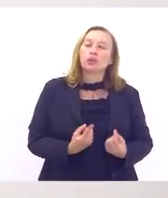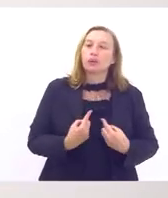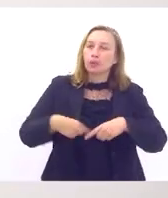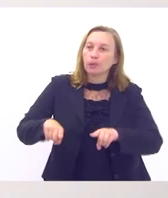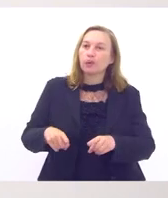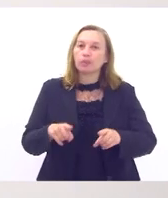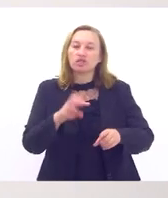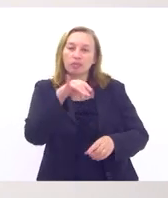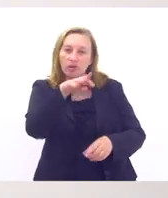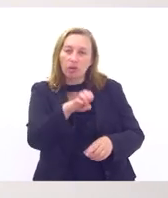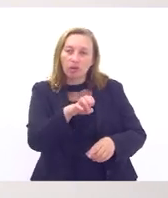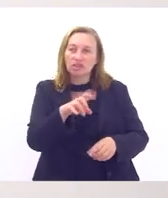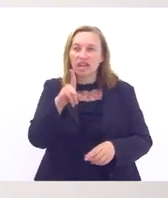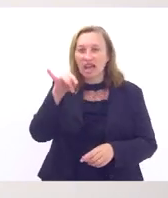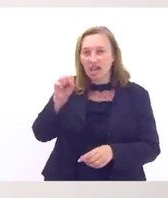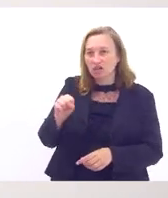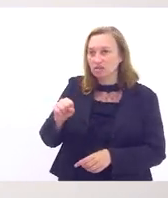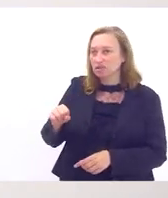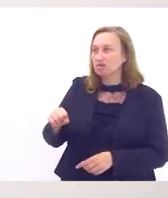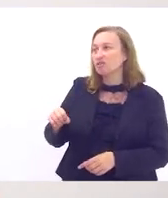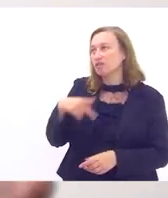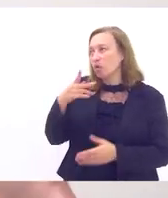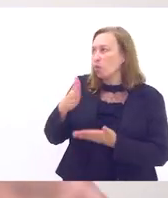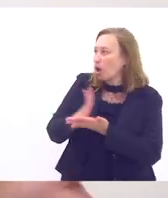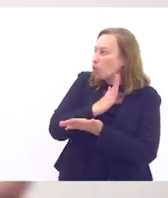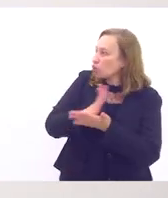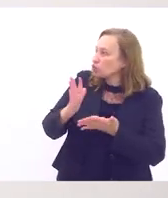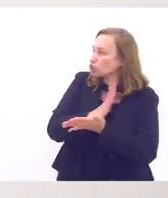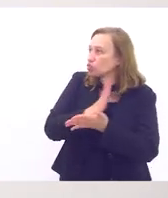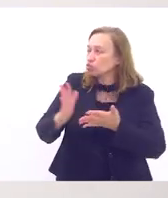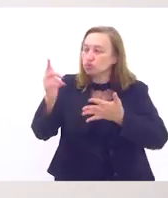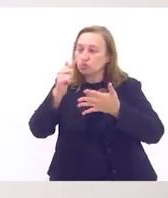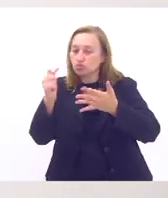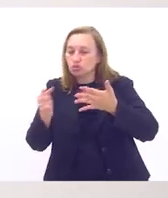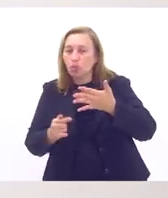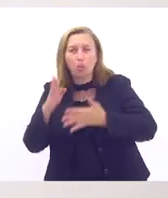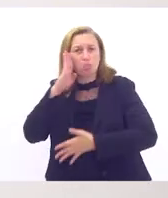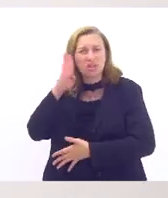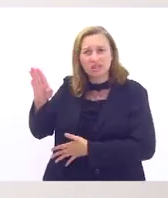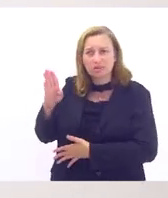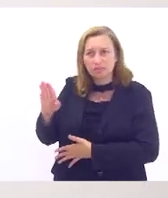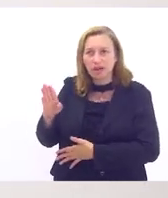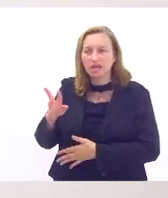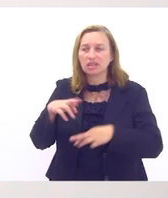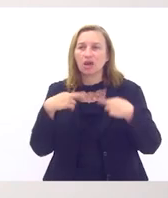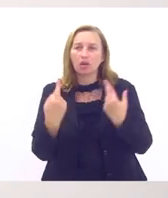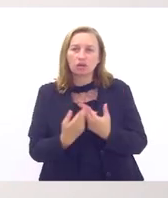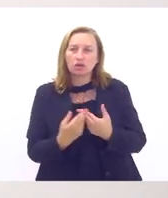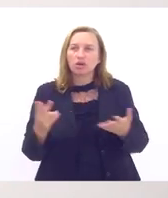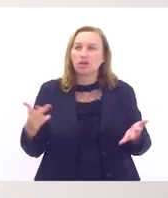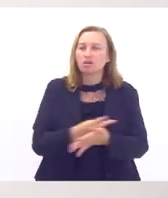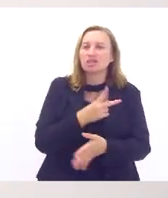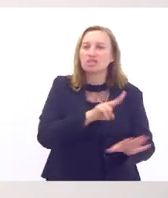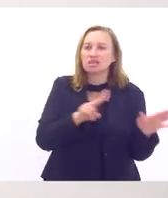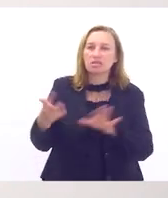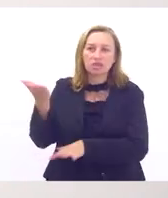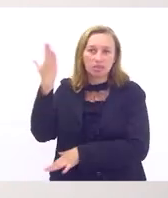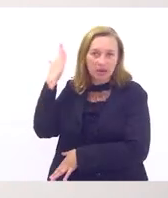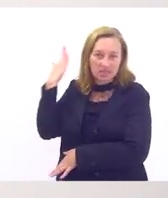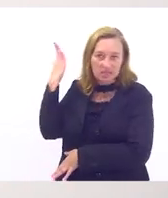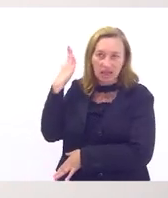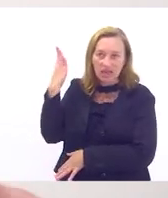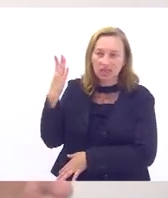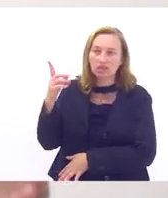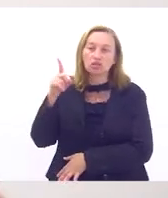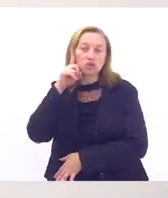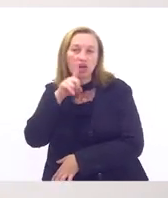acabou de trazer aqui alguns dos principais desdobramentos da reunião de alto nível que aconteceu semana passada em Nova York